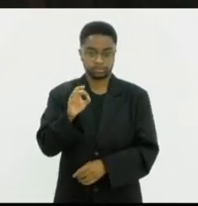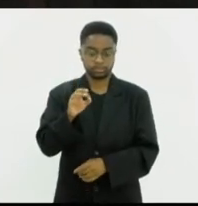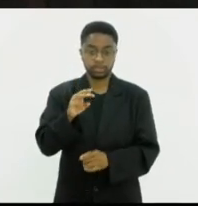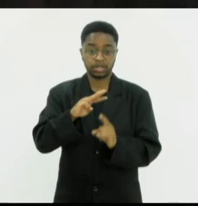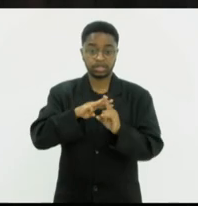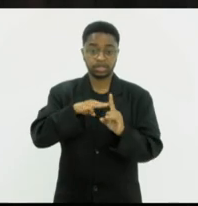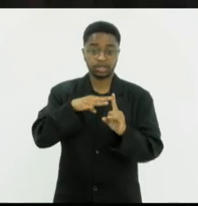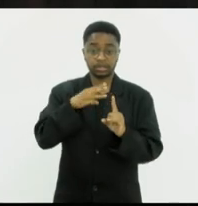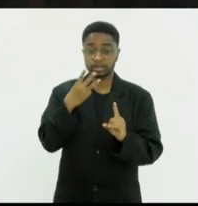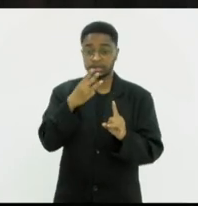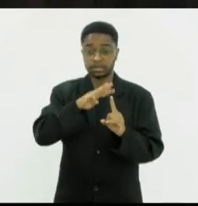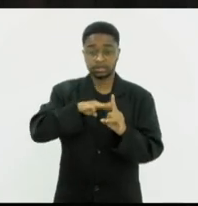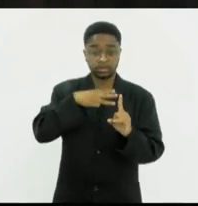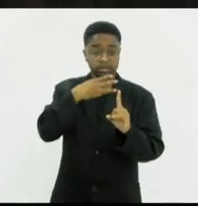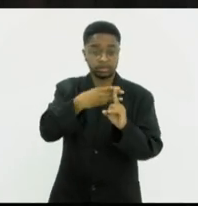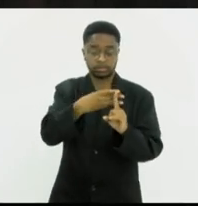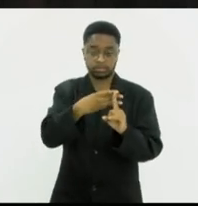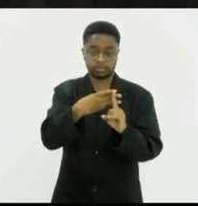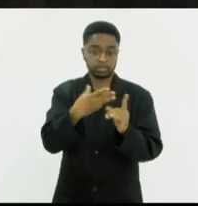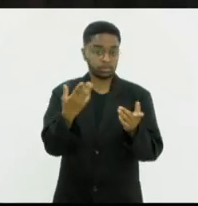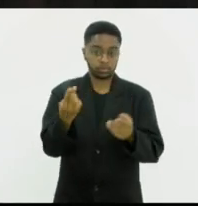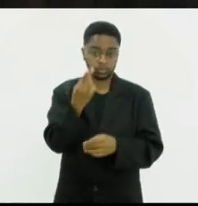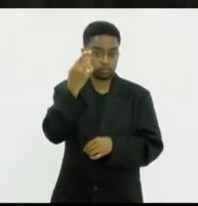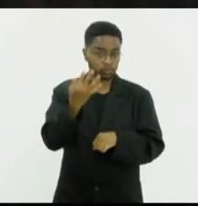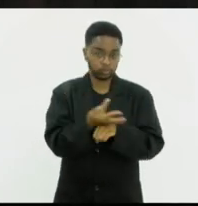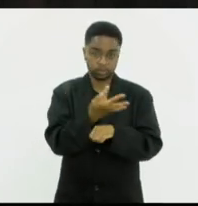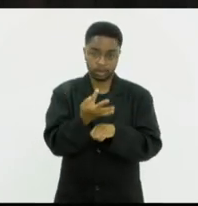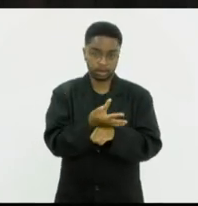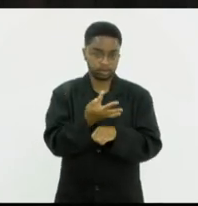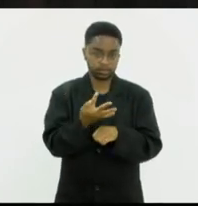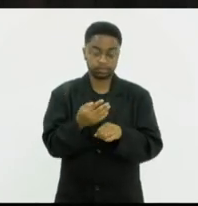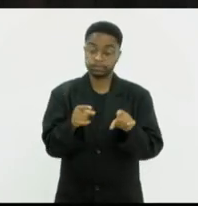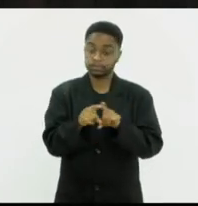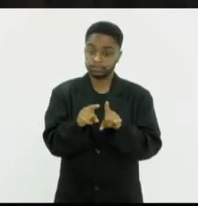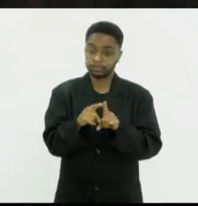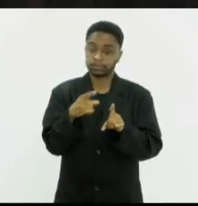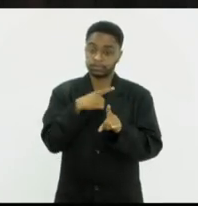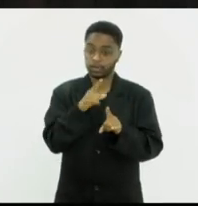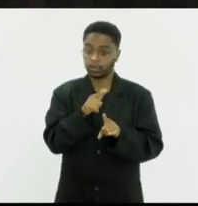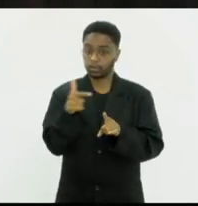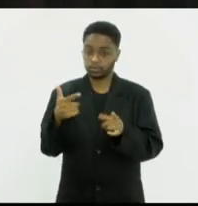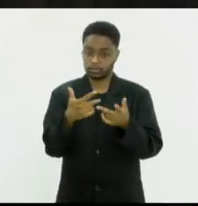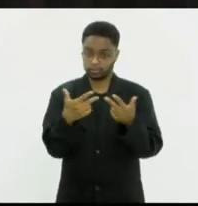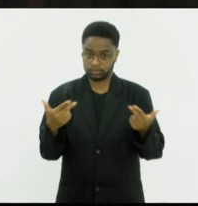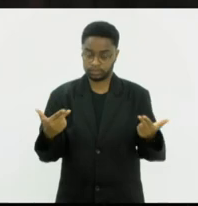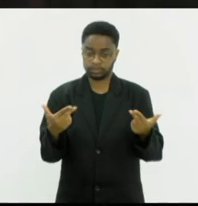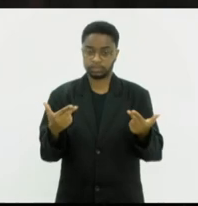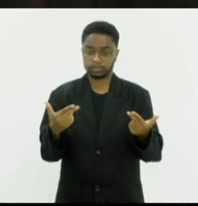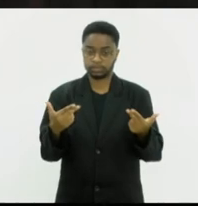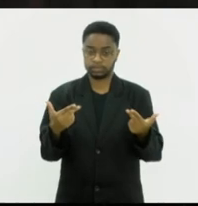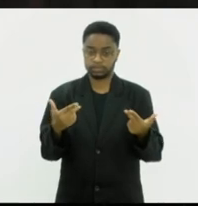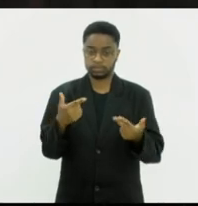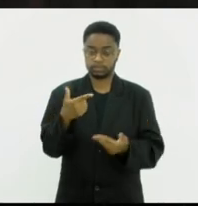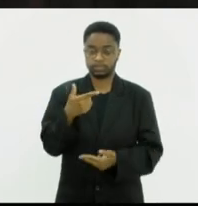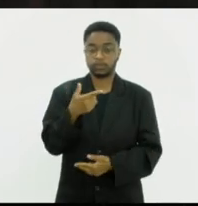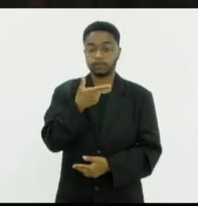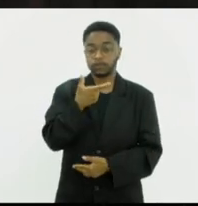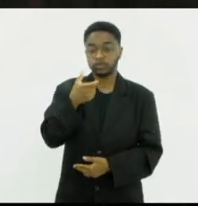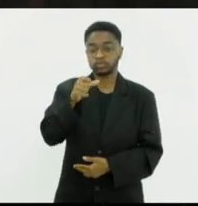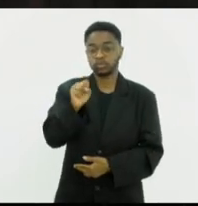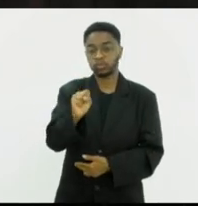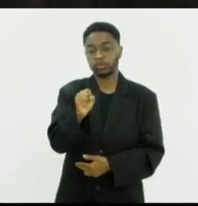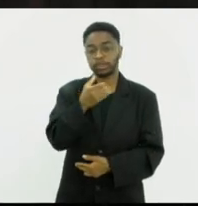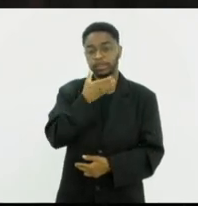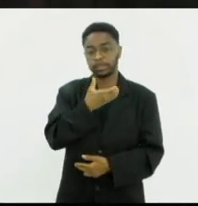3,5 vezes mais. Ninguém aguenta. E ainda tem mais, senhor presidente. Em 28 de dezembro do